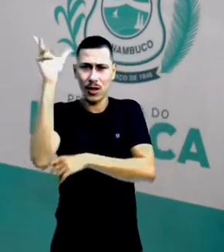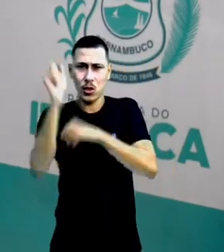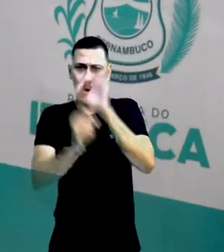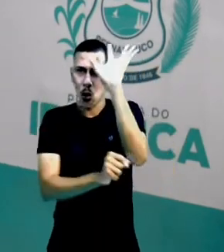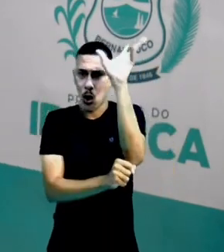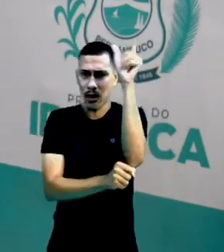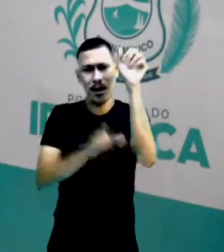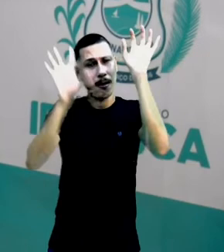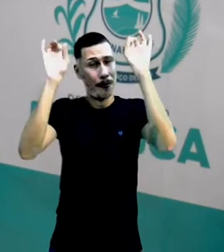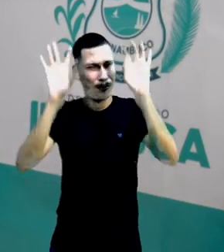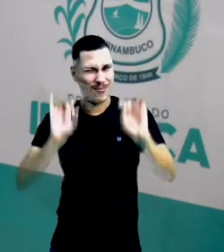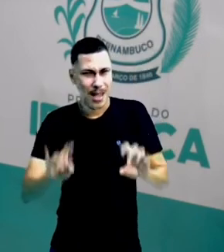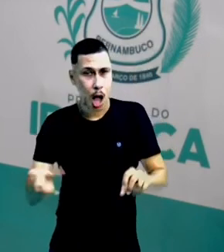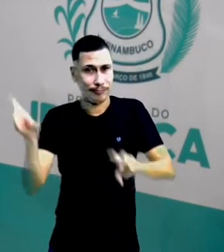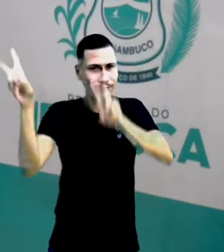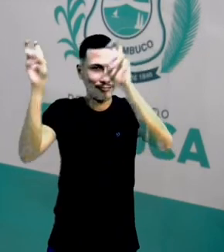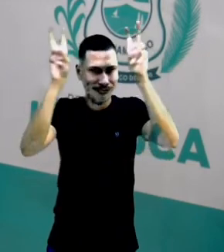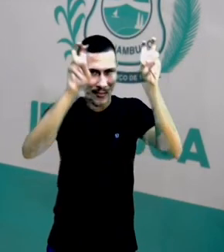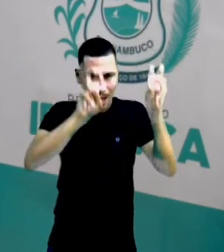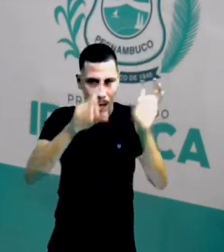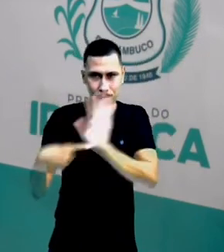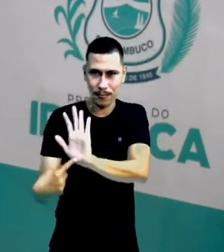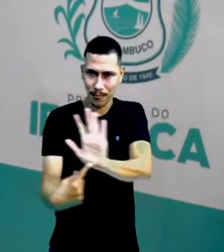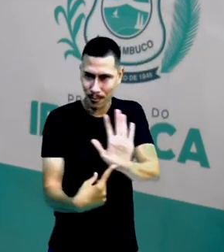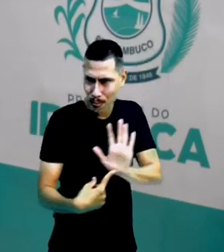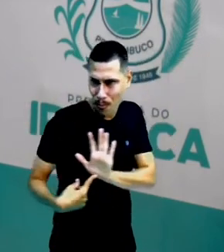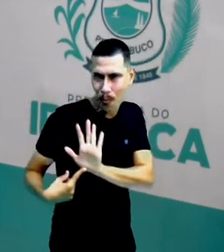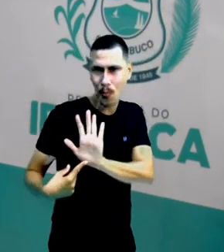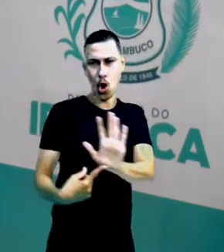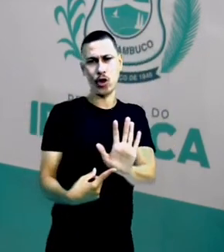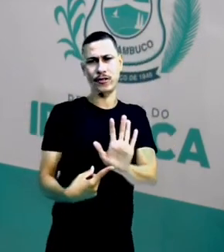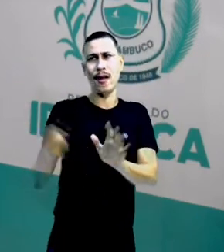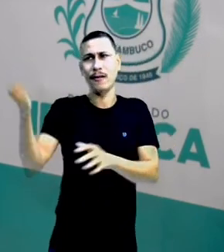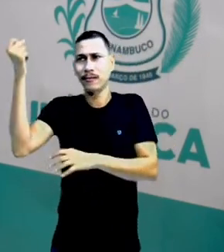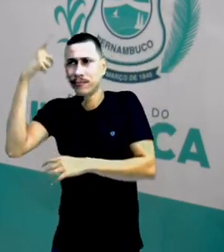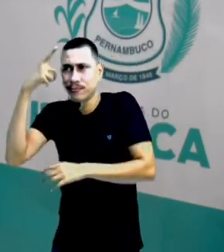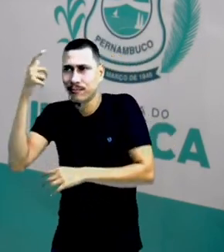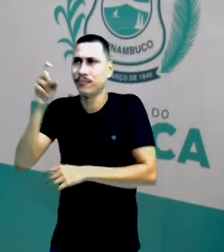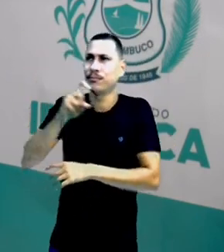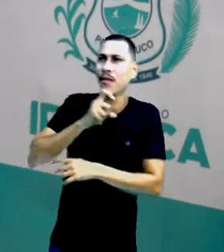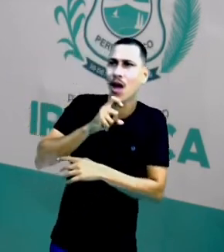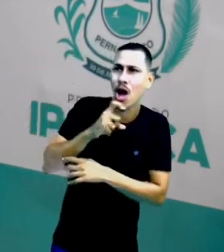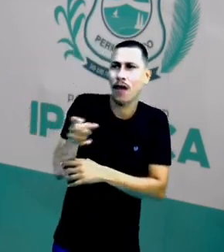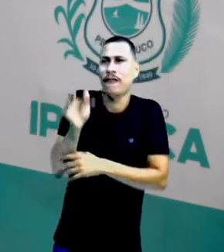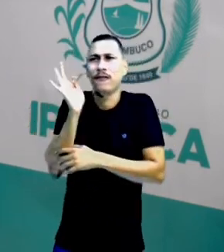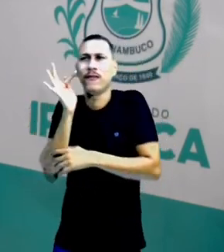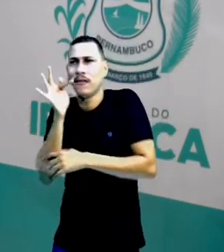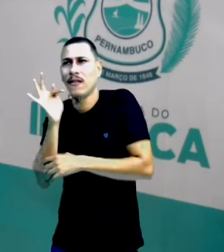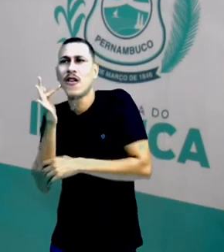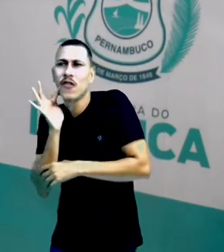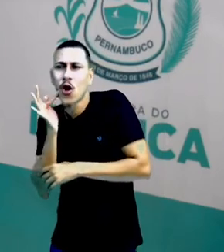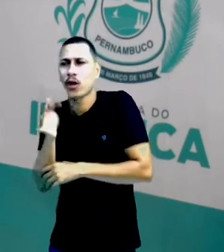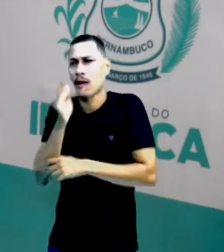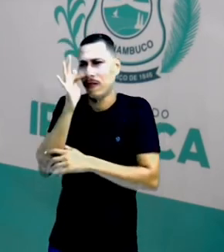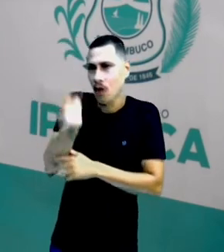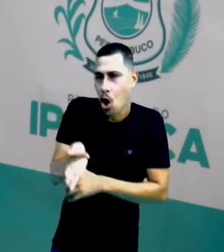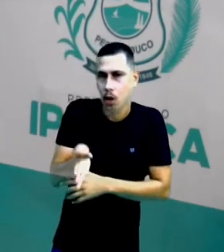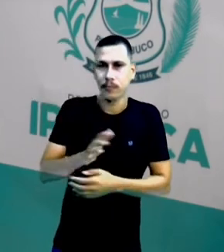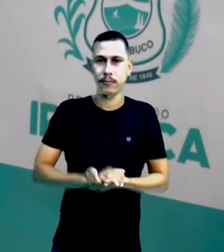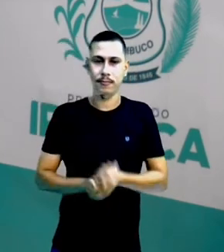especial, temas, né, que abordam uma das estações do ano, certo? O